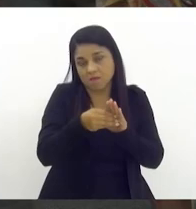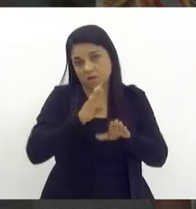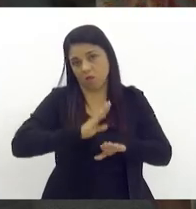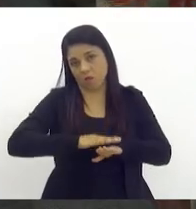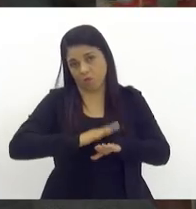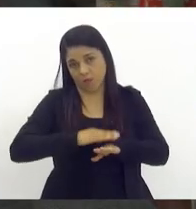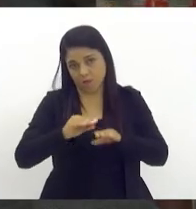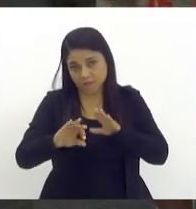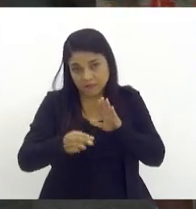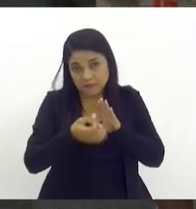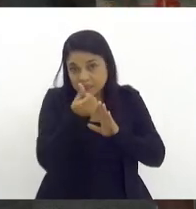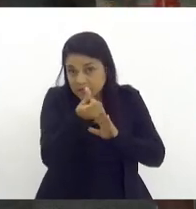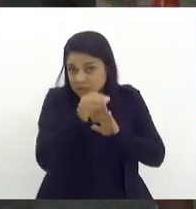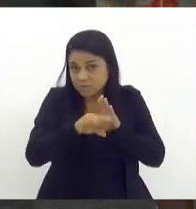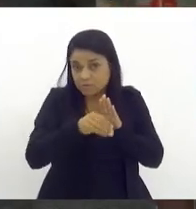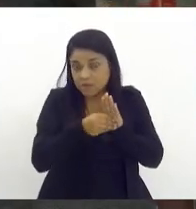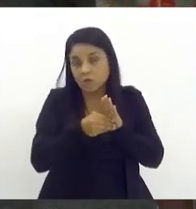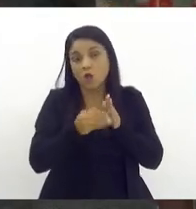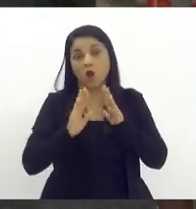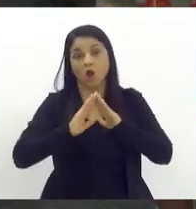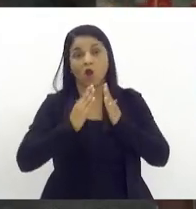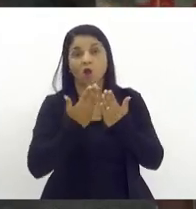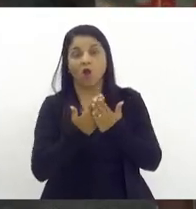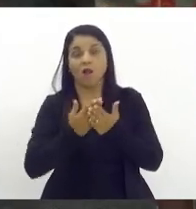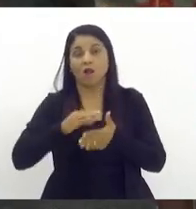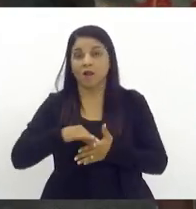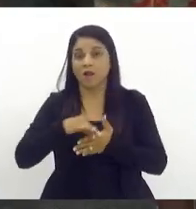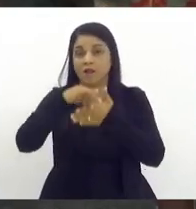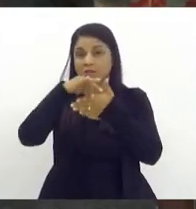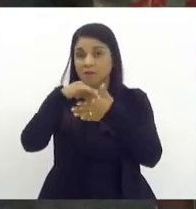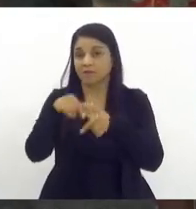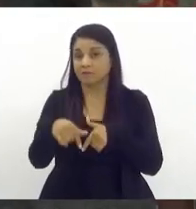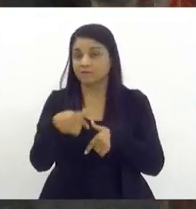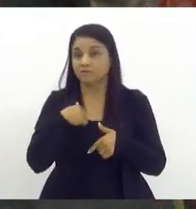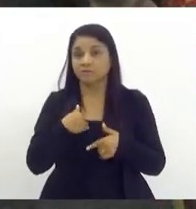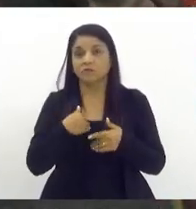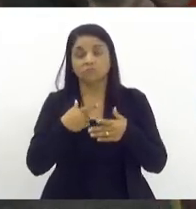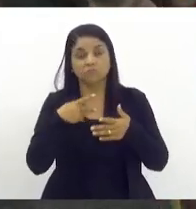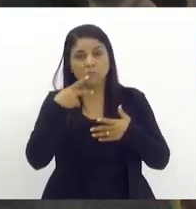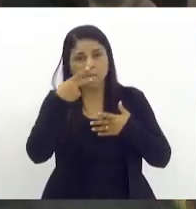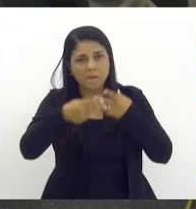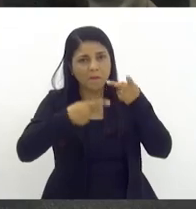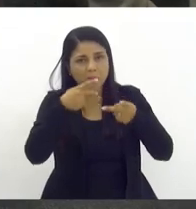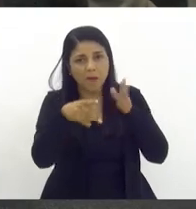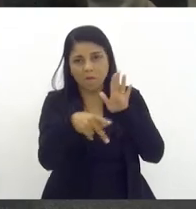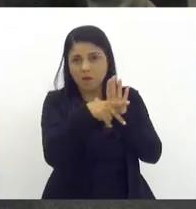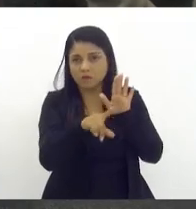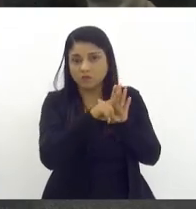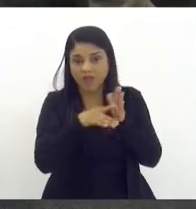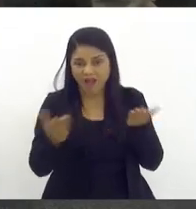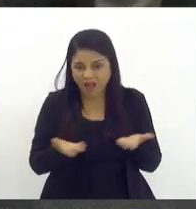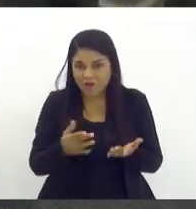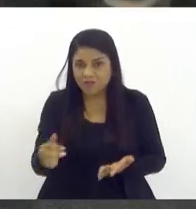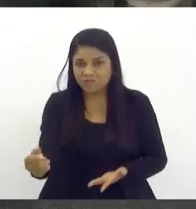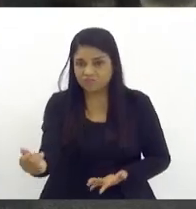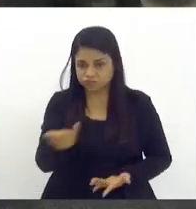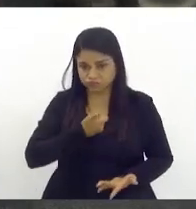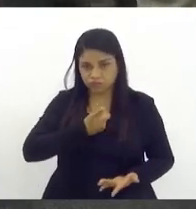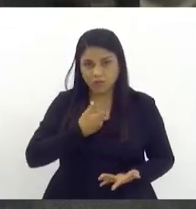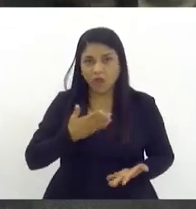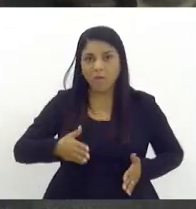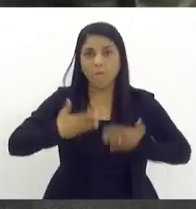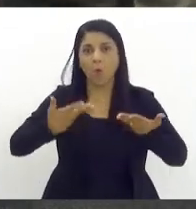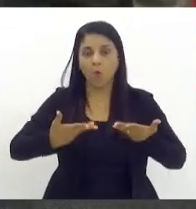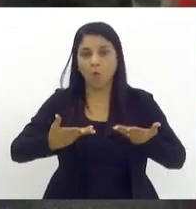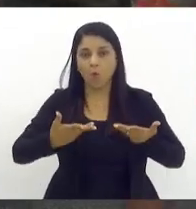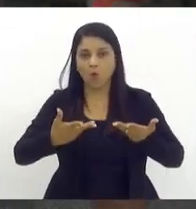no colégio de líderes ter relatado os projetos e somente agora ter sabido das rejeições da emenda, se